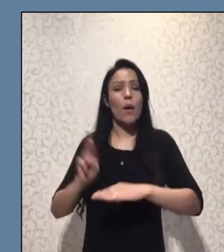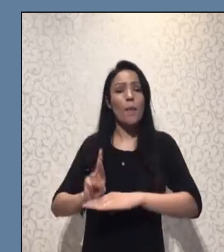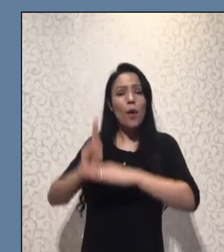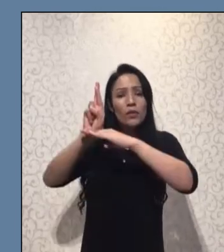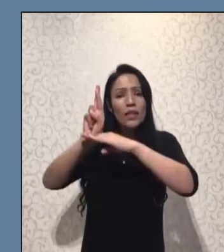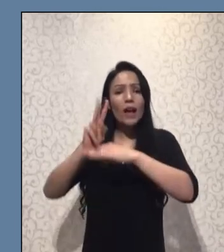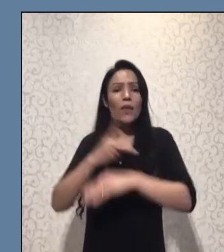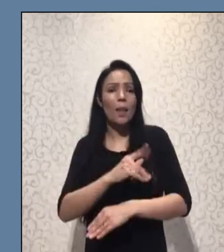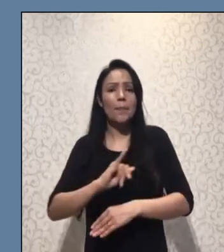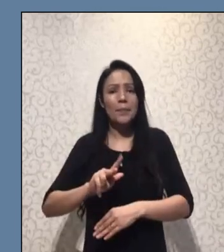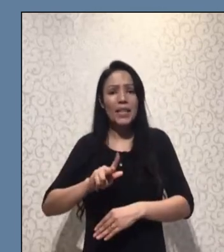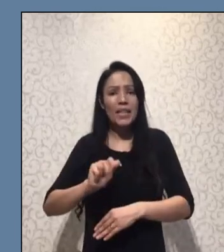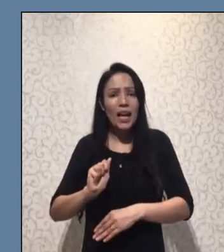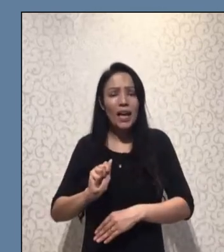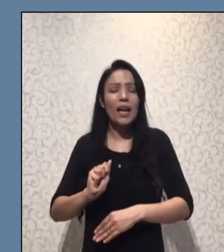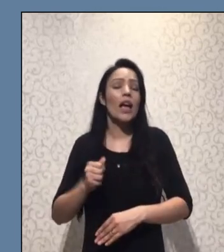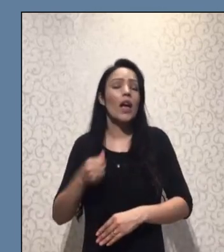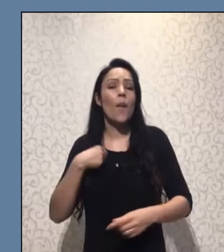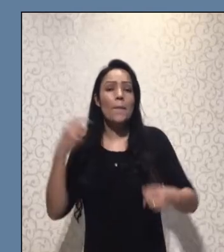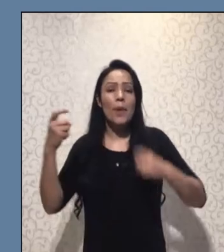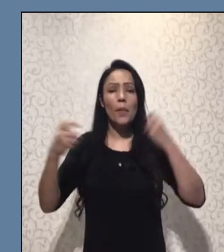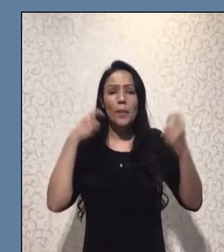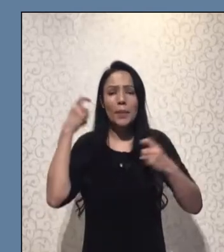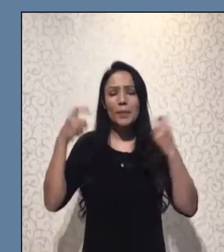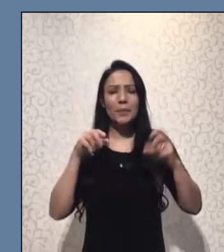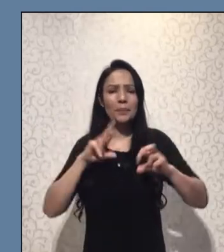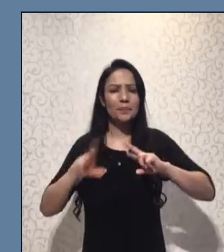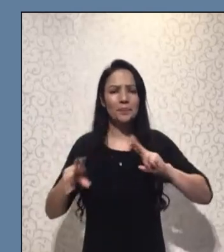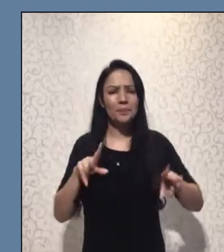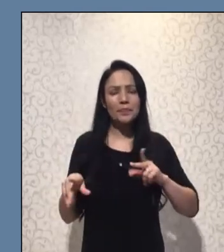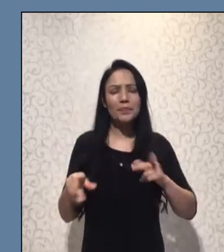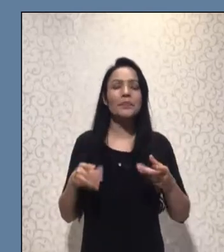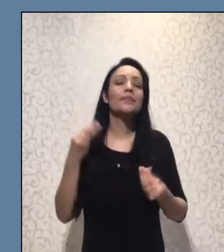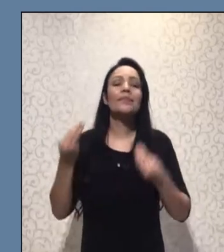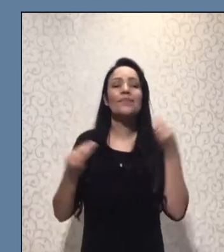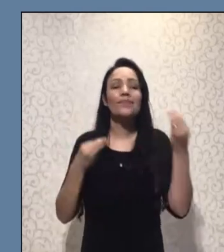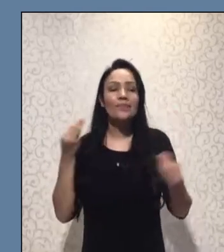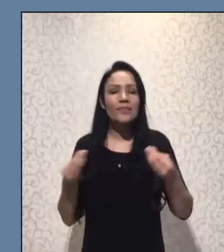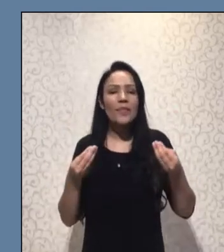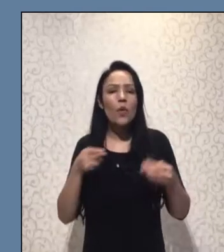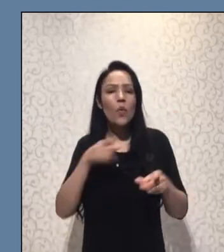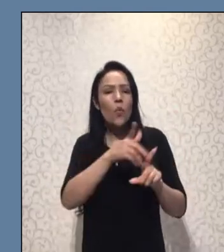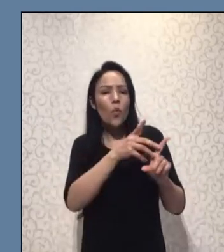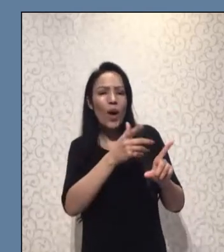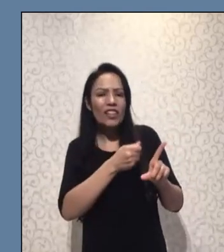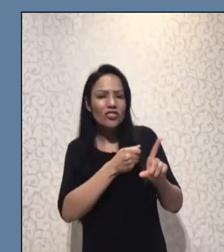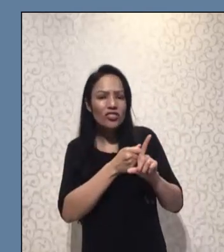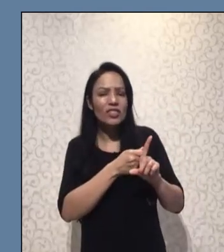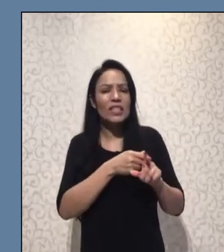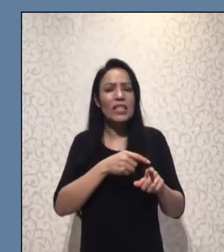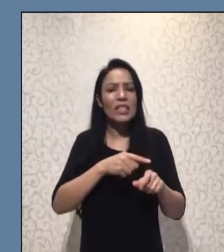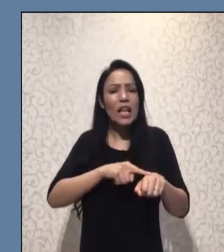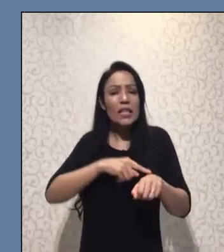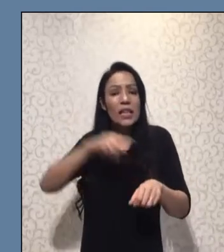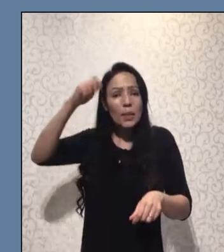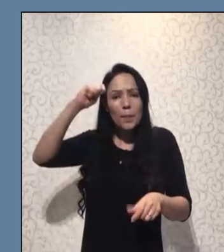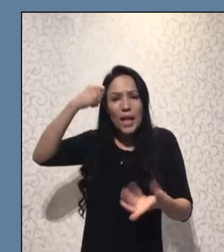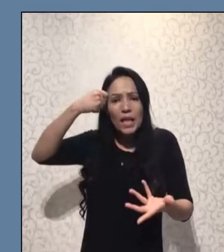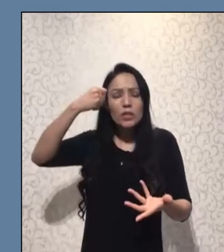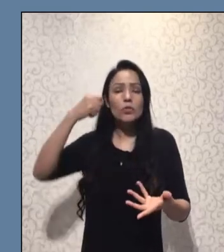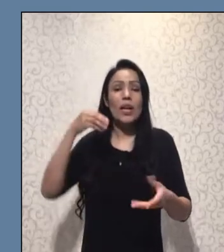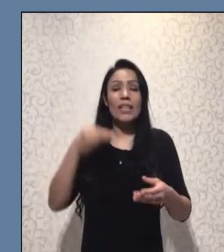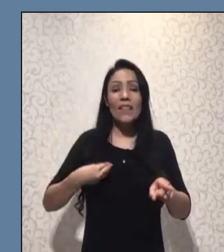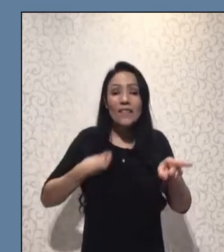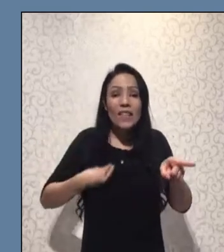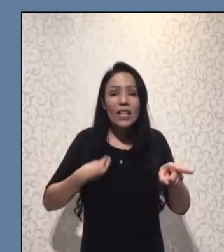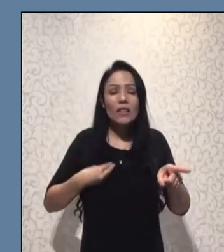com essa questão de como é que o artista negro está presente na produção, no acervo do museu. E